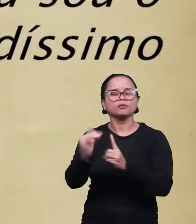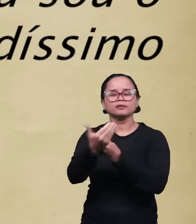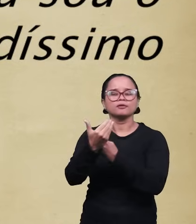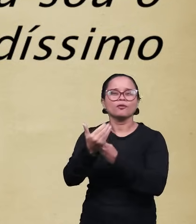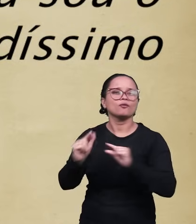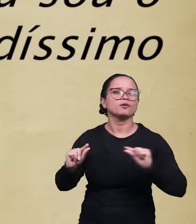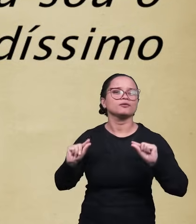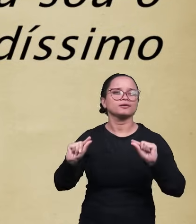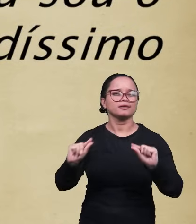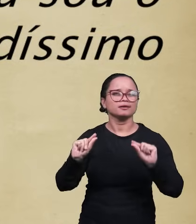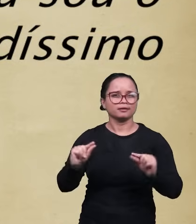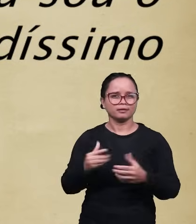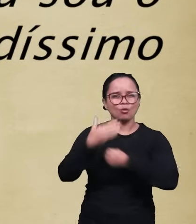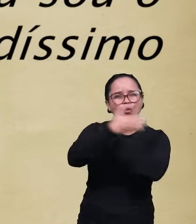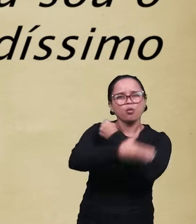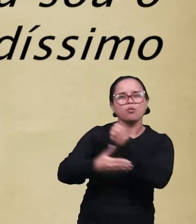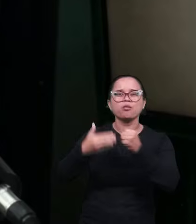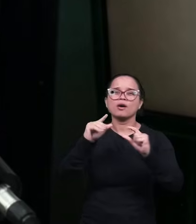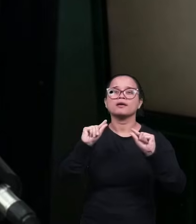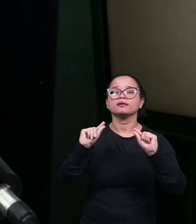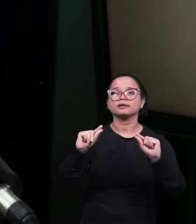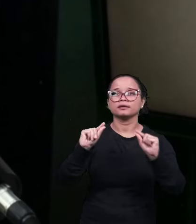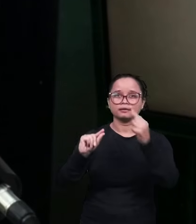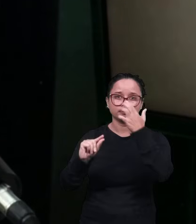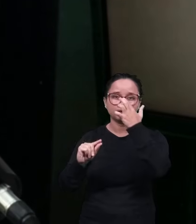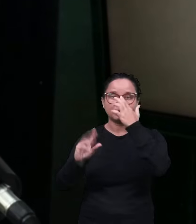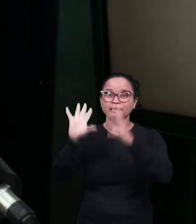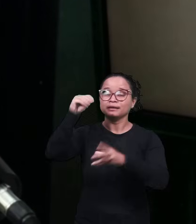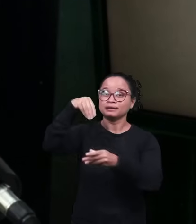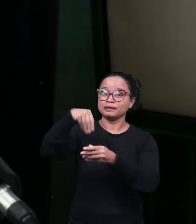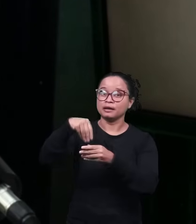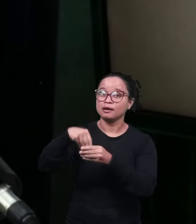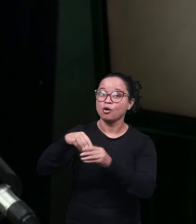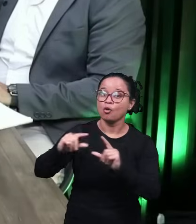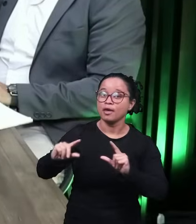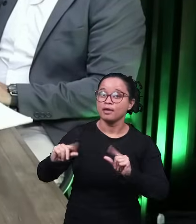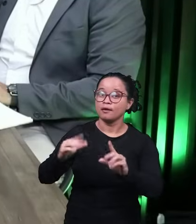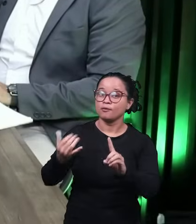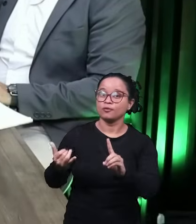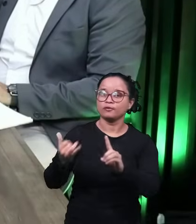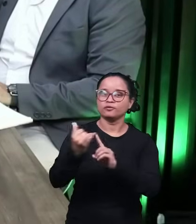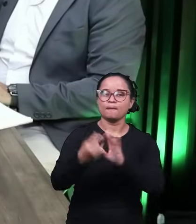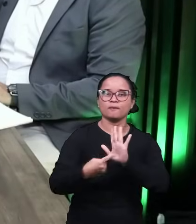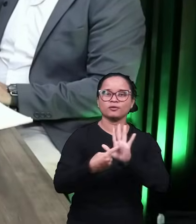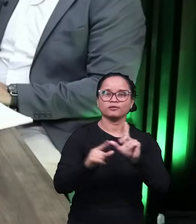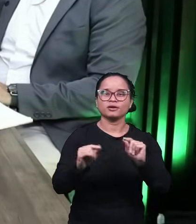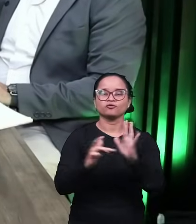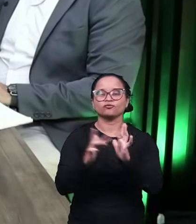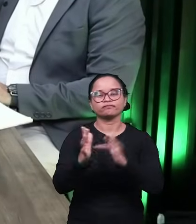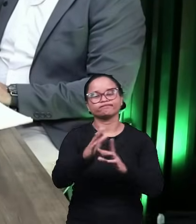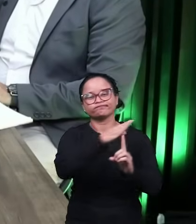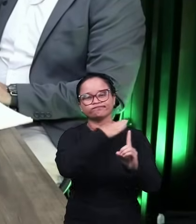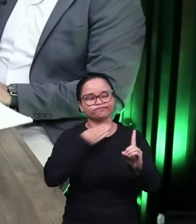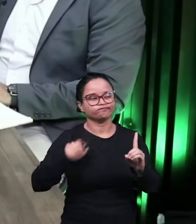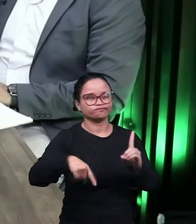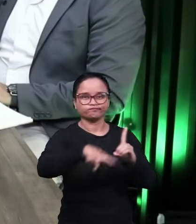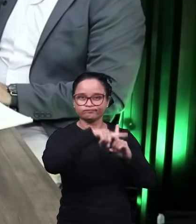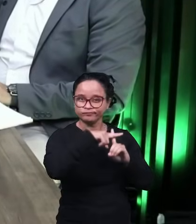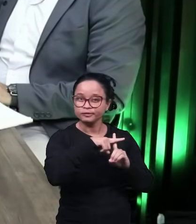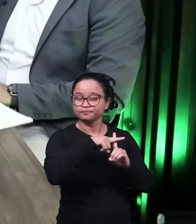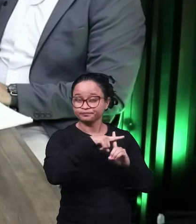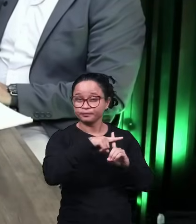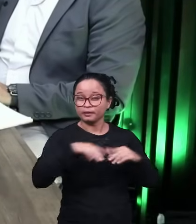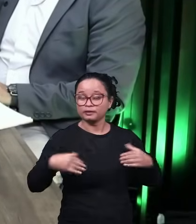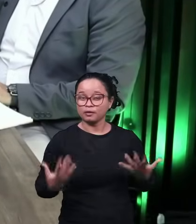Essa proteção aqui, esse escudo citado, ele está profetizando a morte de Jesus. Porque quando Jesus